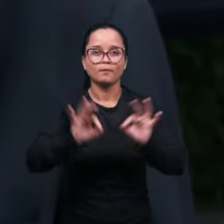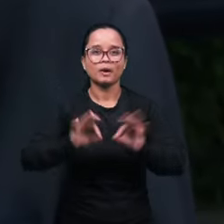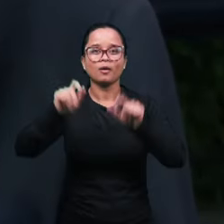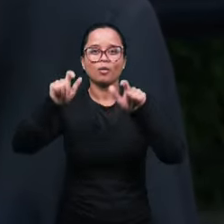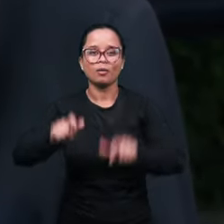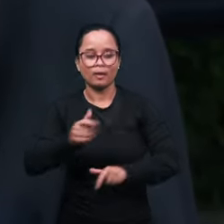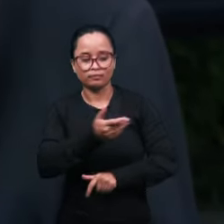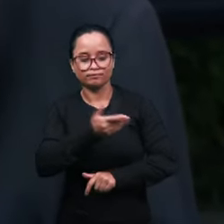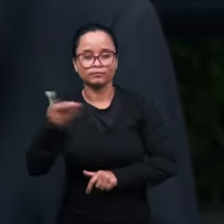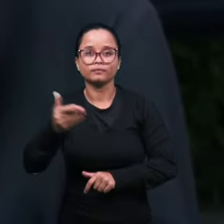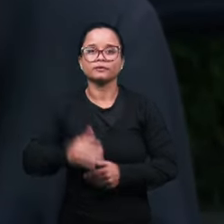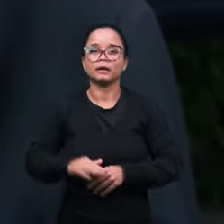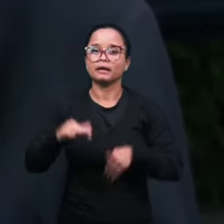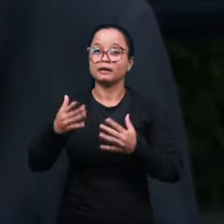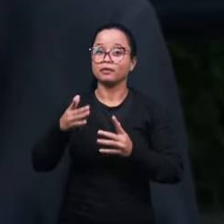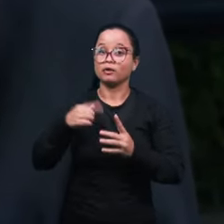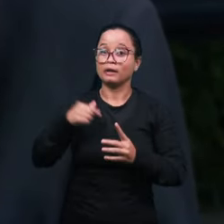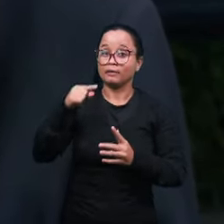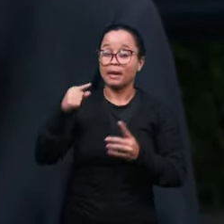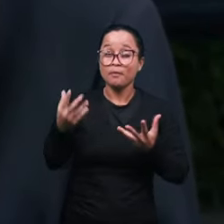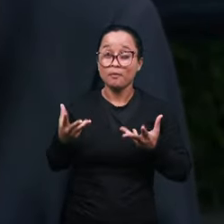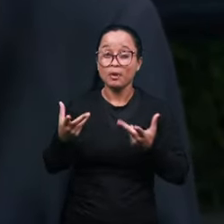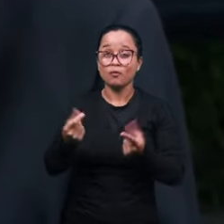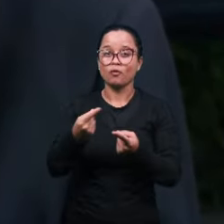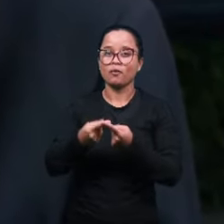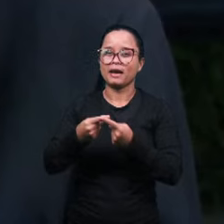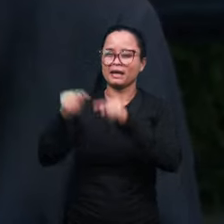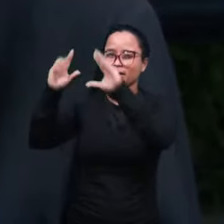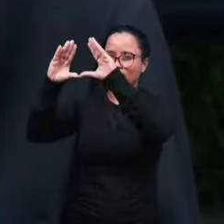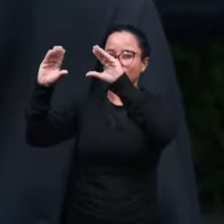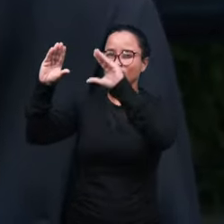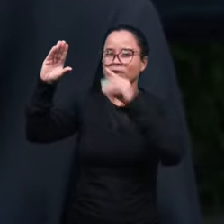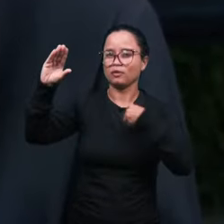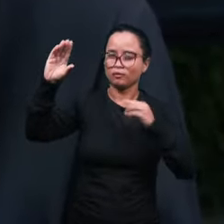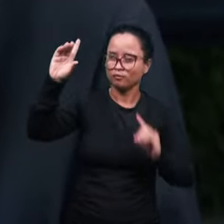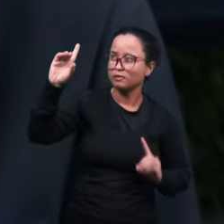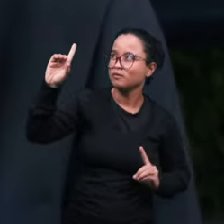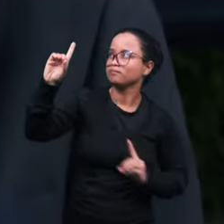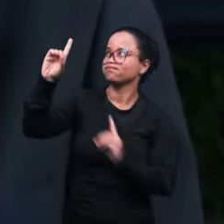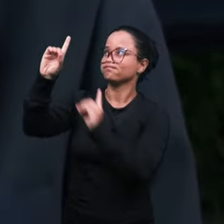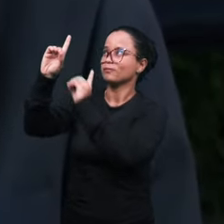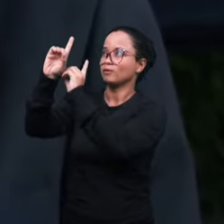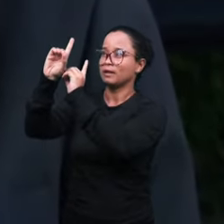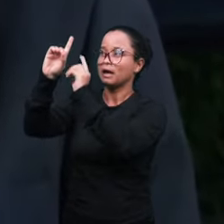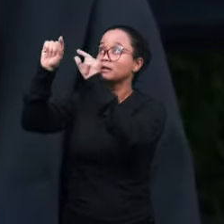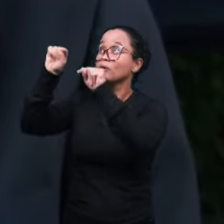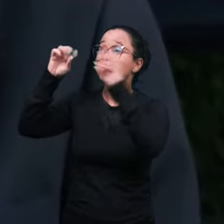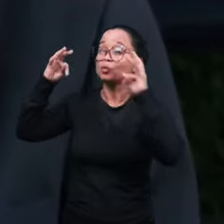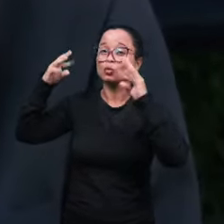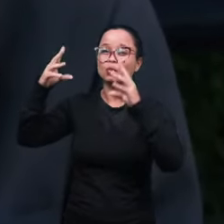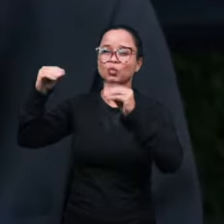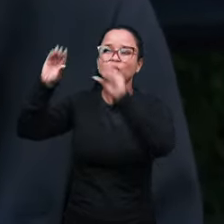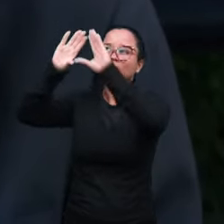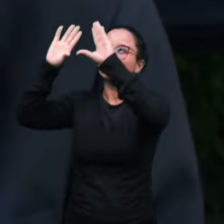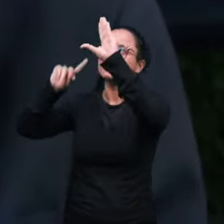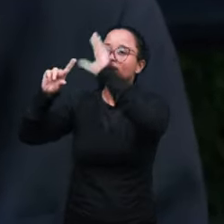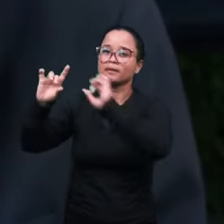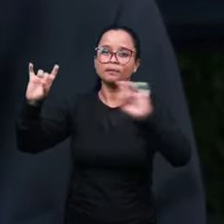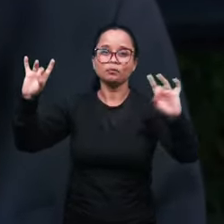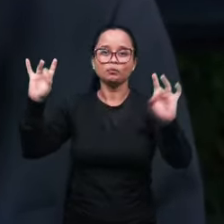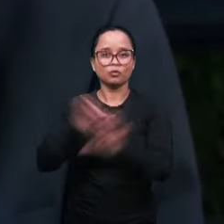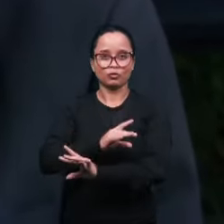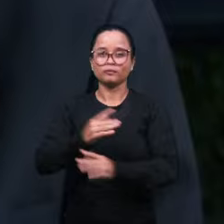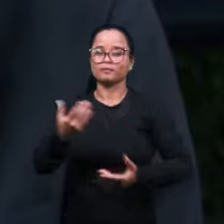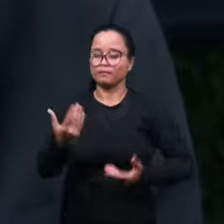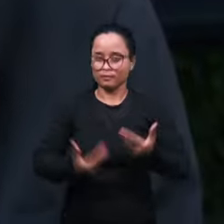neste encontro com Ele nos ares, tudo na eternidade já está preparado para a igreja. Louvado seja